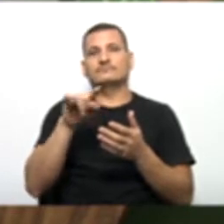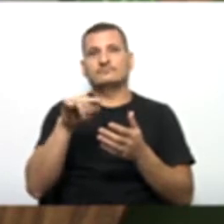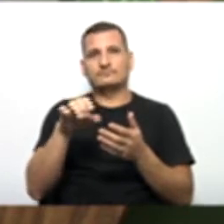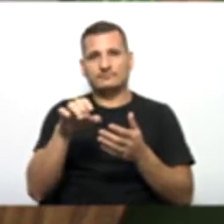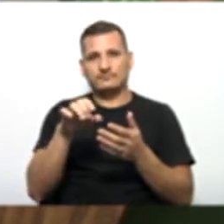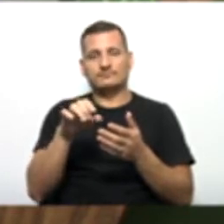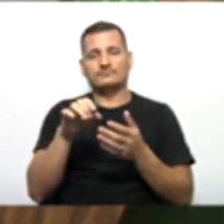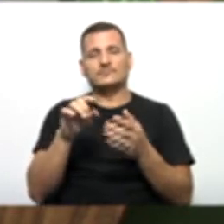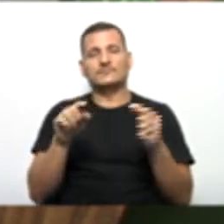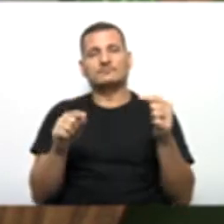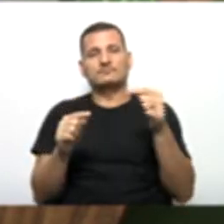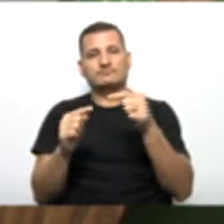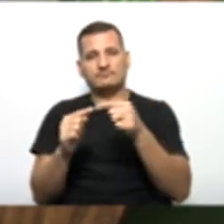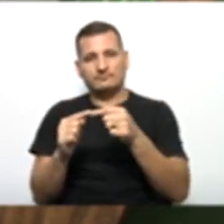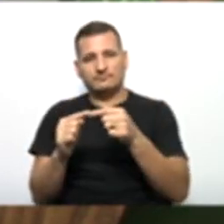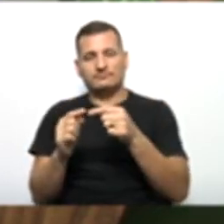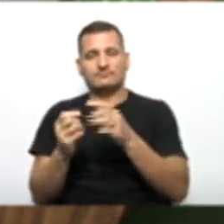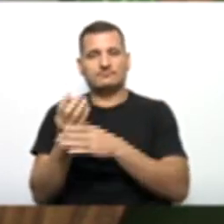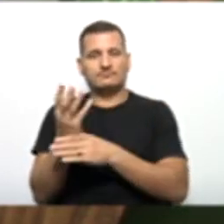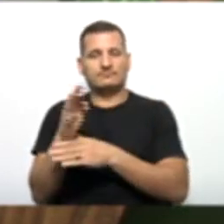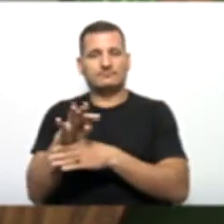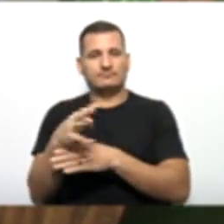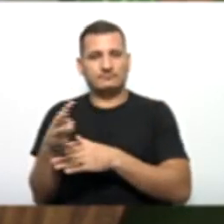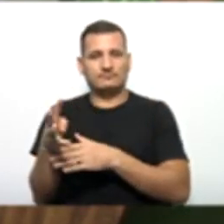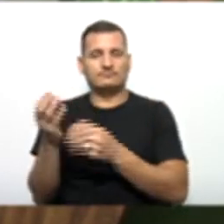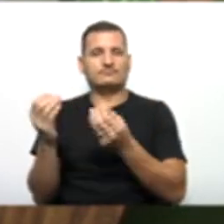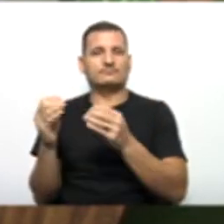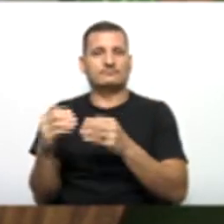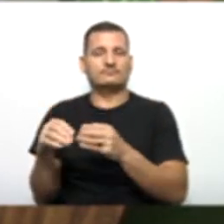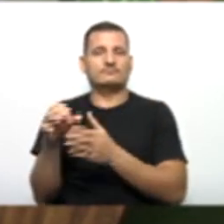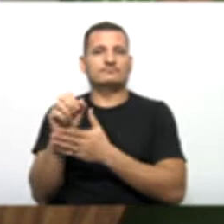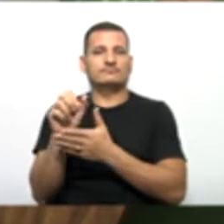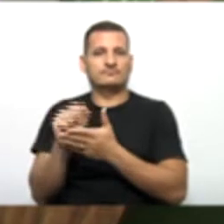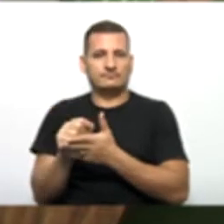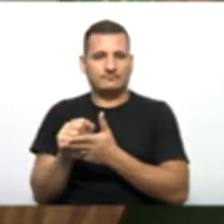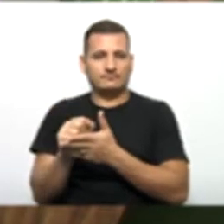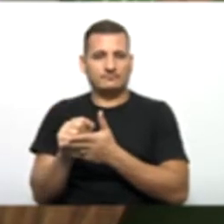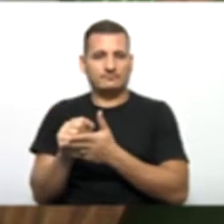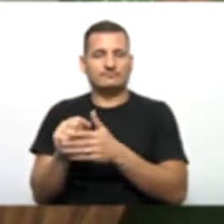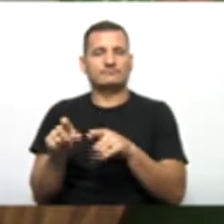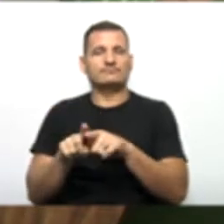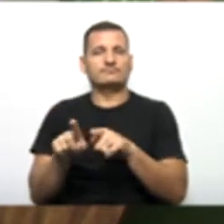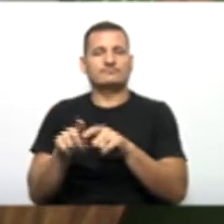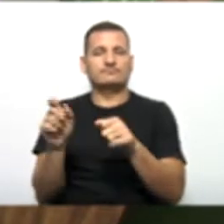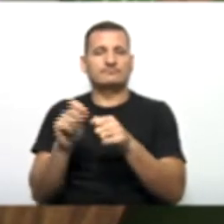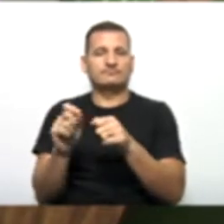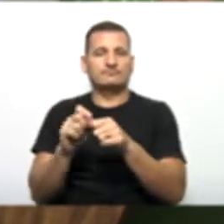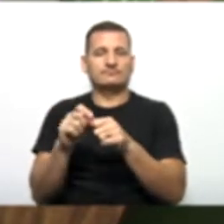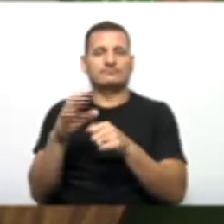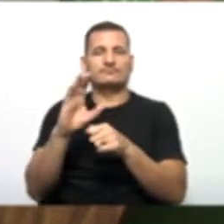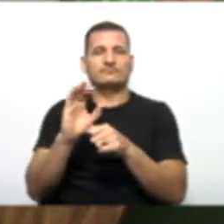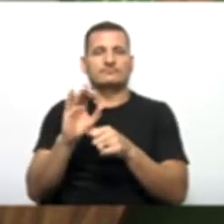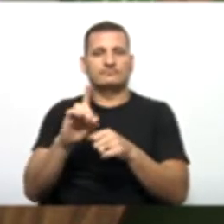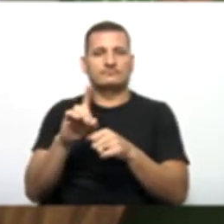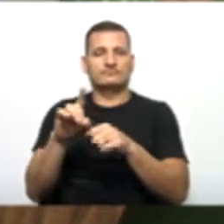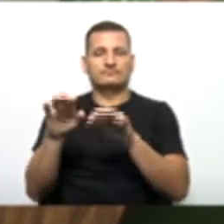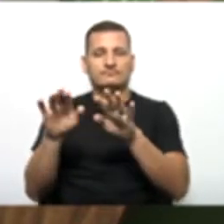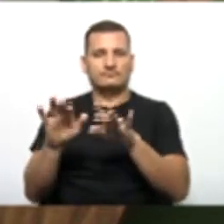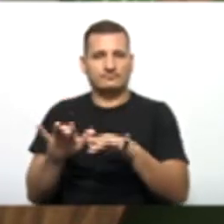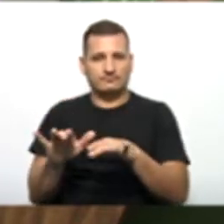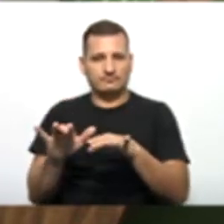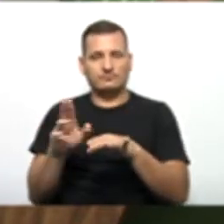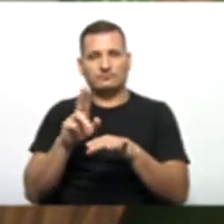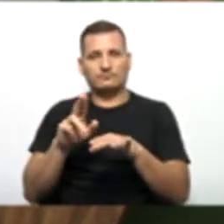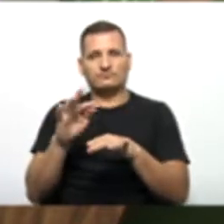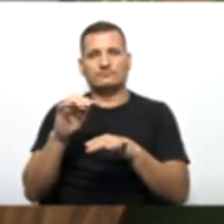tabelas adicionando registros vamos elaborar scripts né dentro do nosso pai tô com flash e